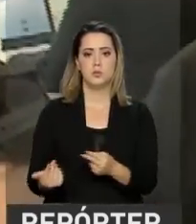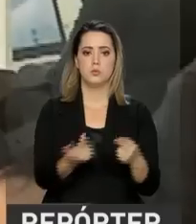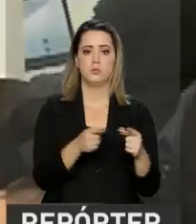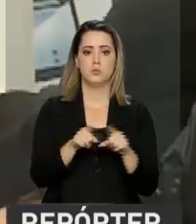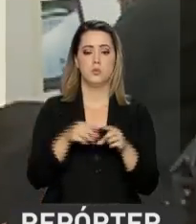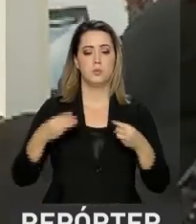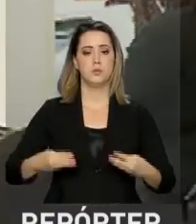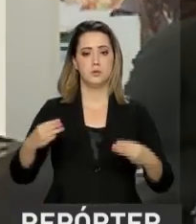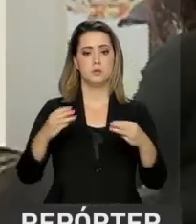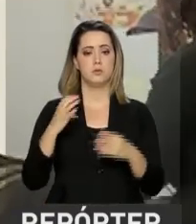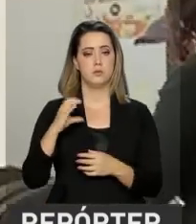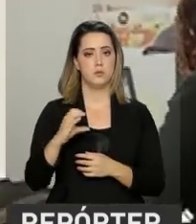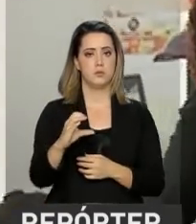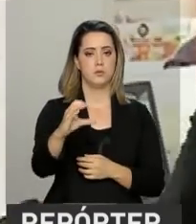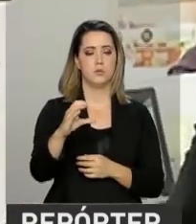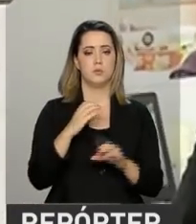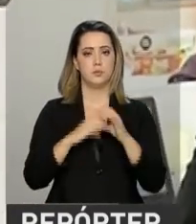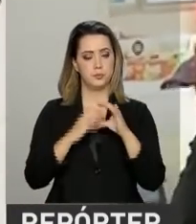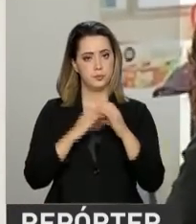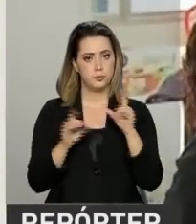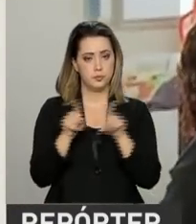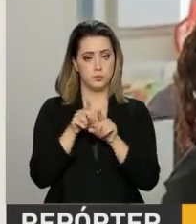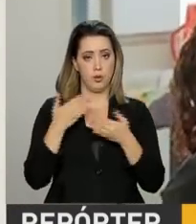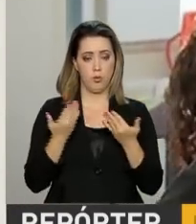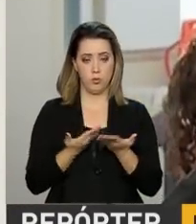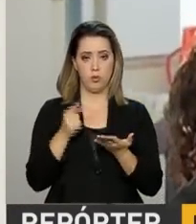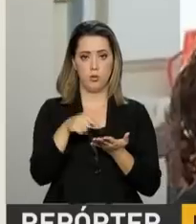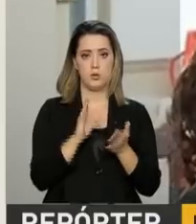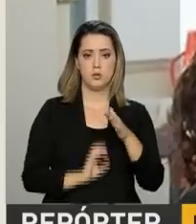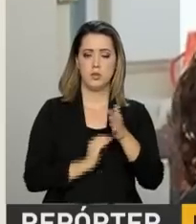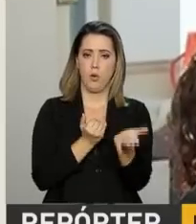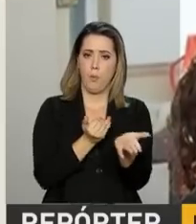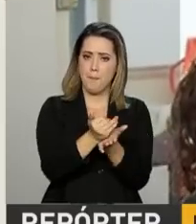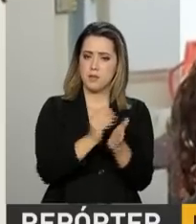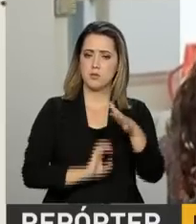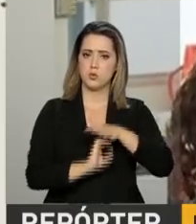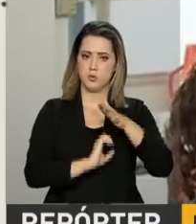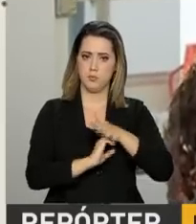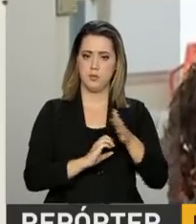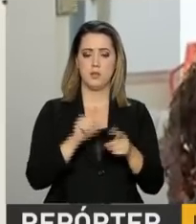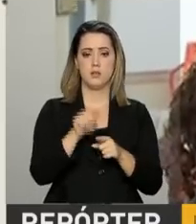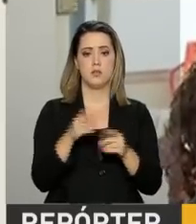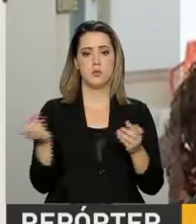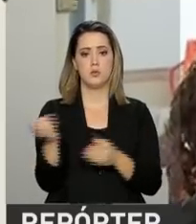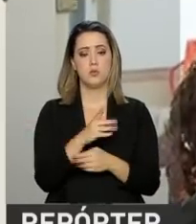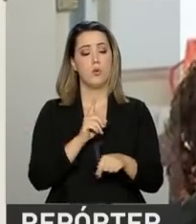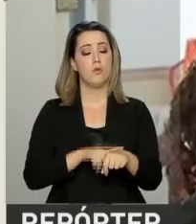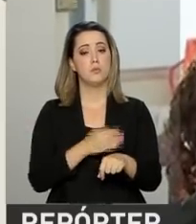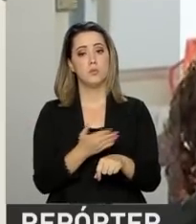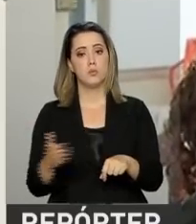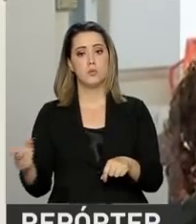ministério da Ciência Tecnologia inovações e comunicações mantém o programa Startup Brasil que lançou uma nova etapa para